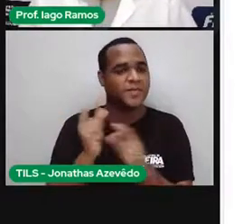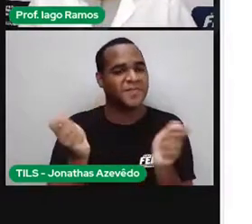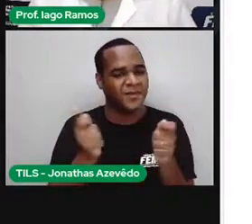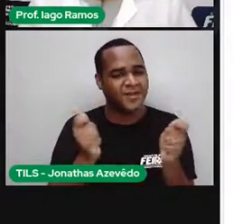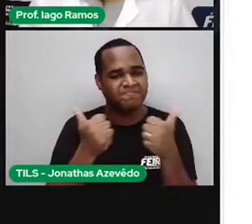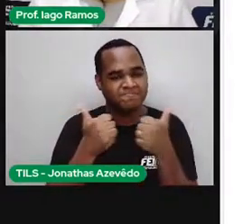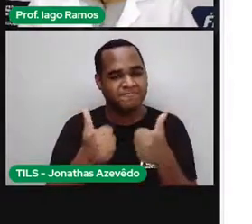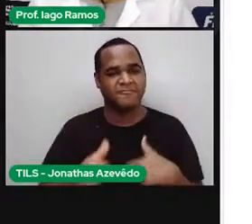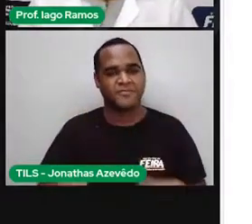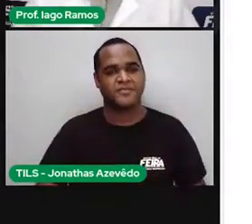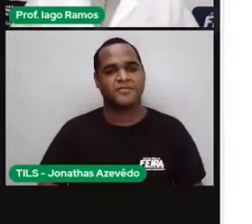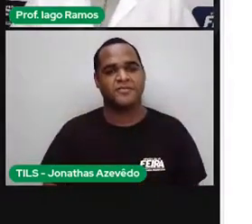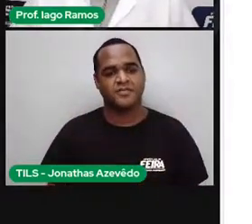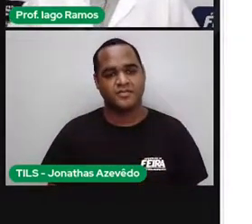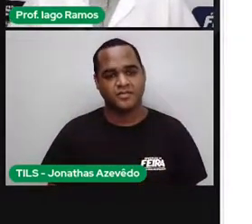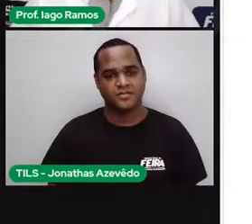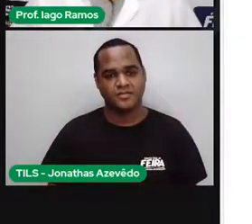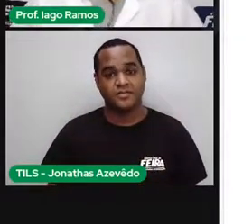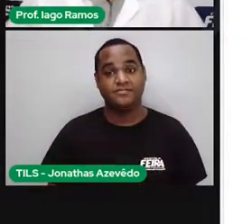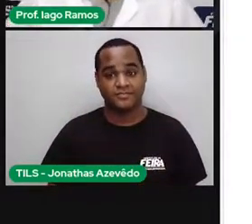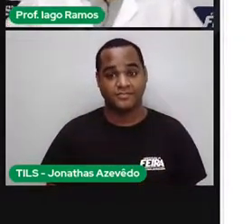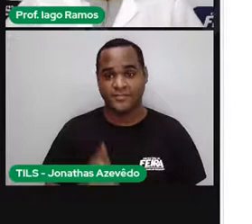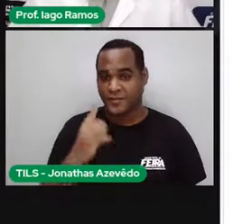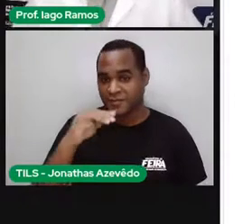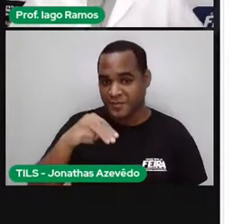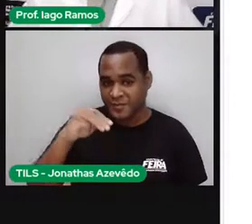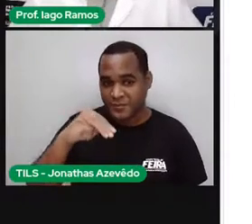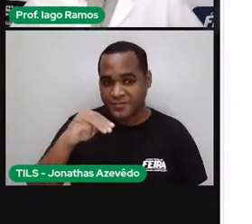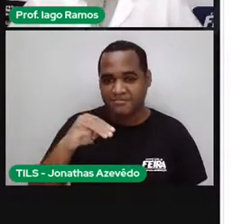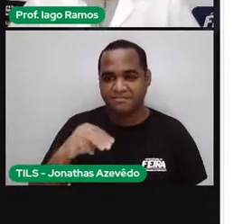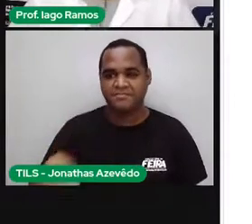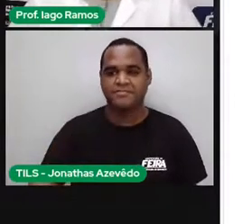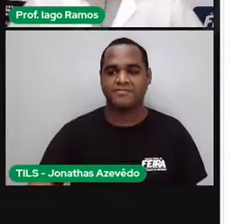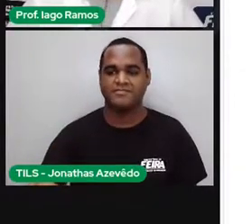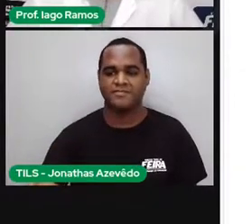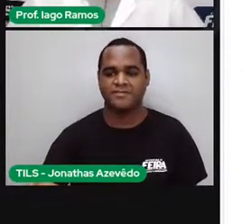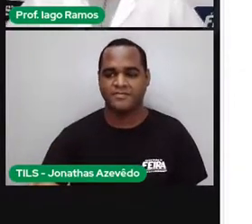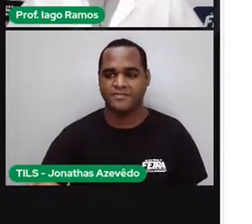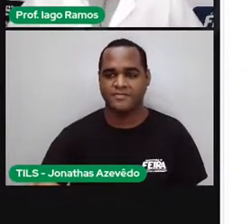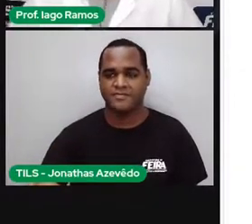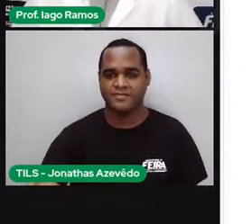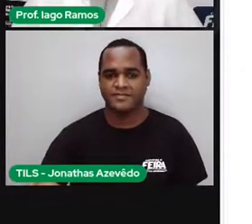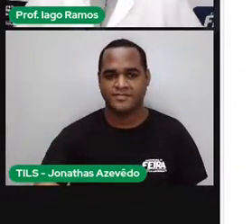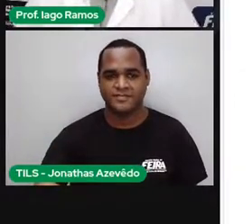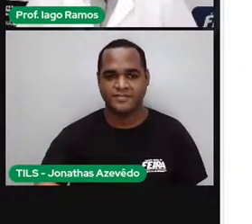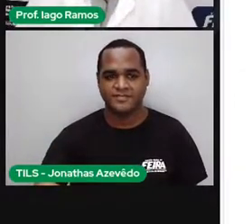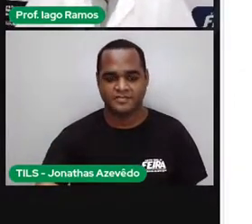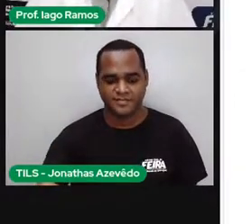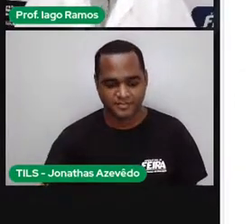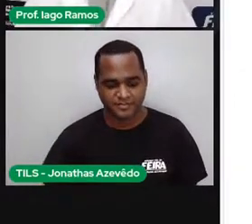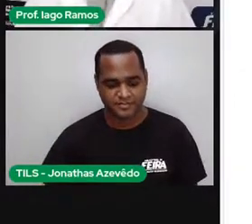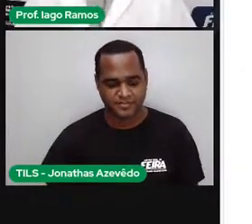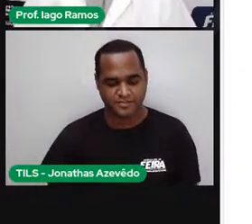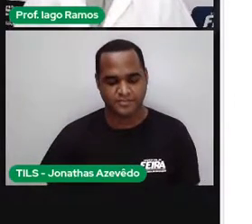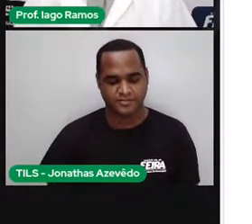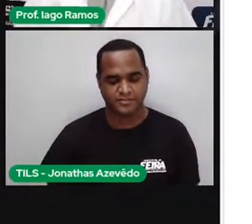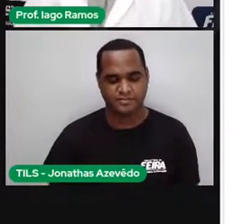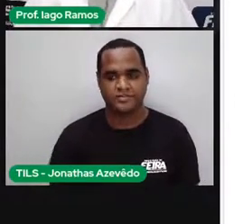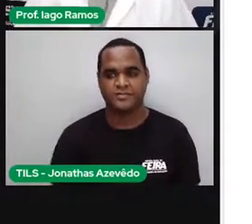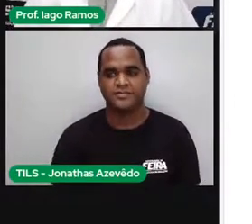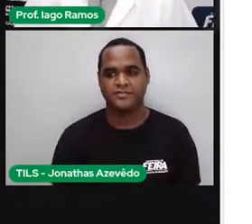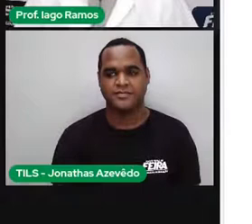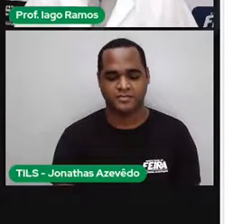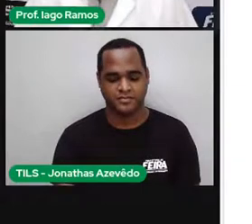bom tá bom Um Minuto Hum será que nesse tempo